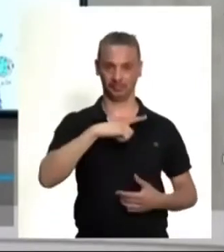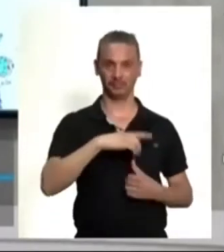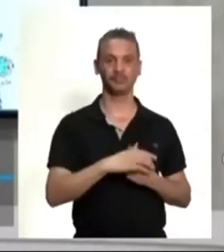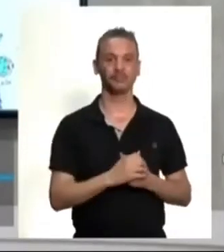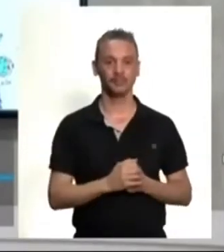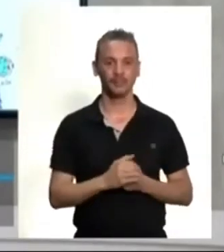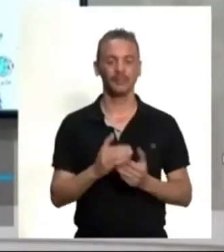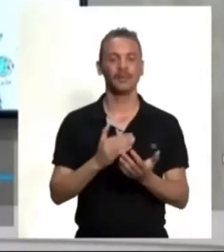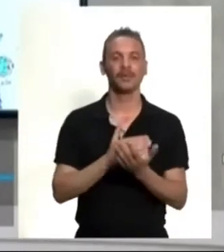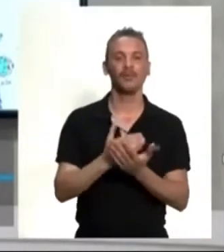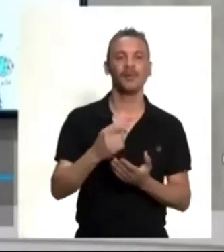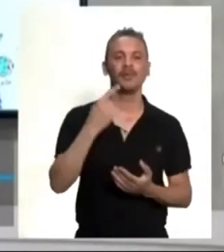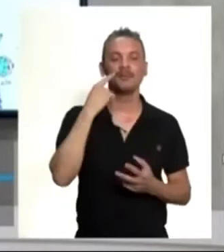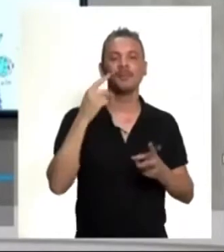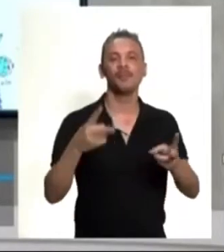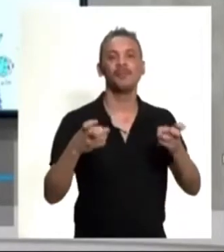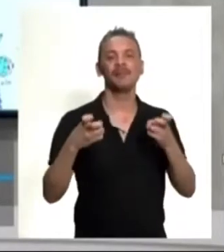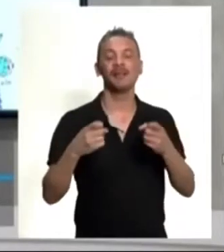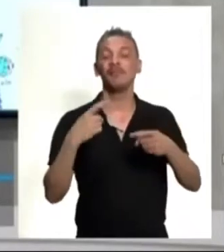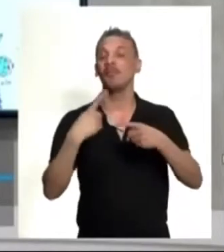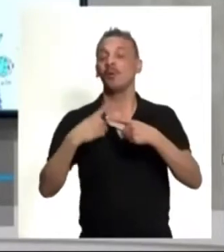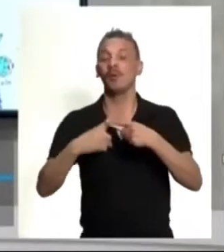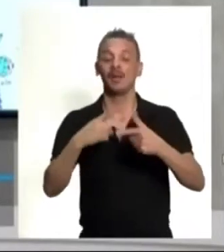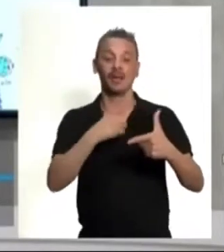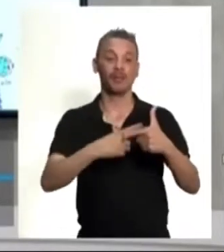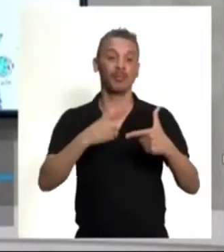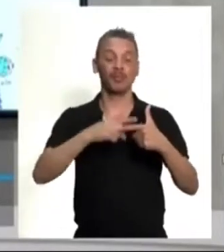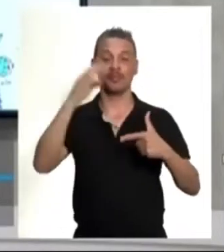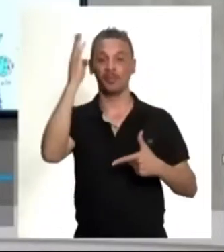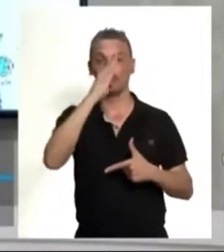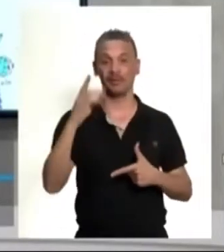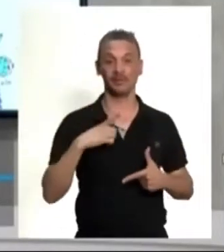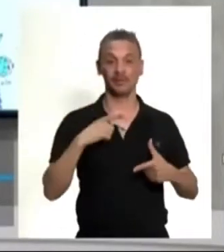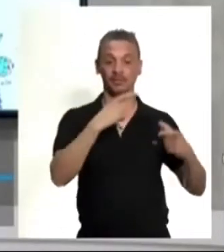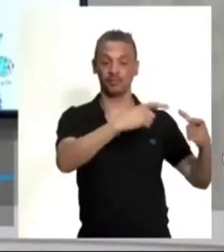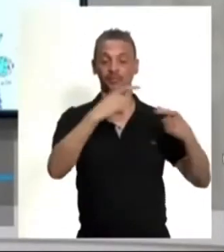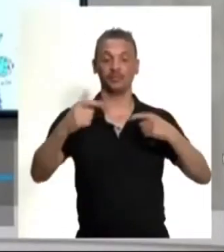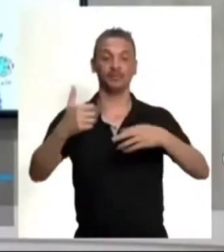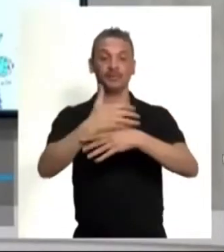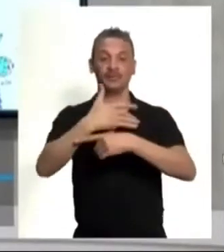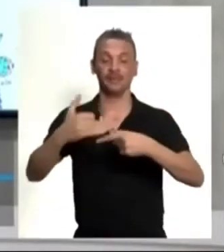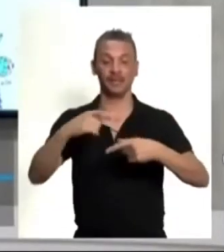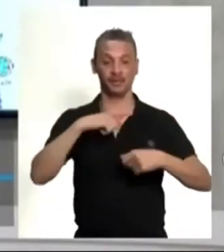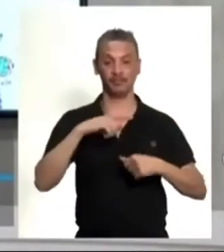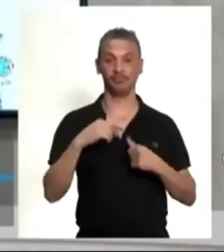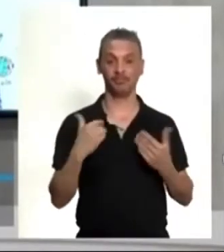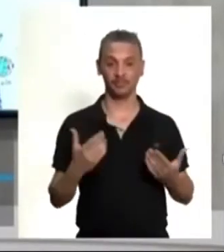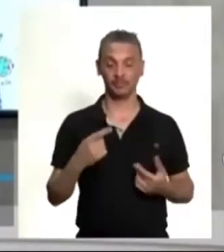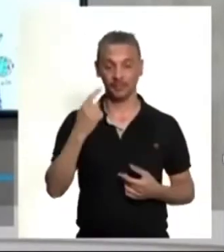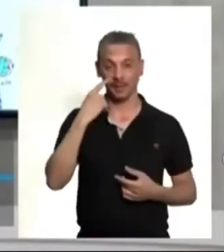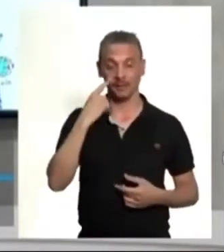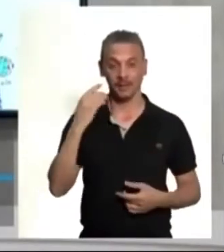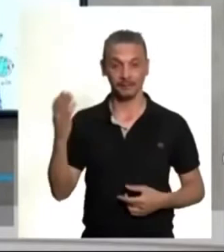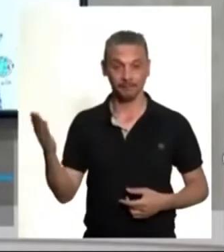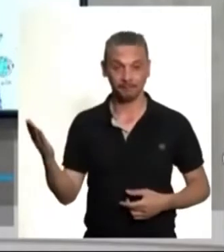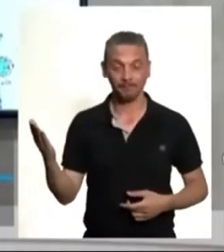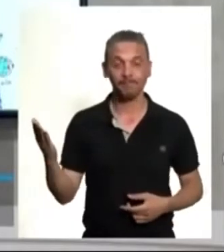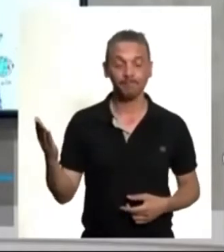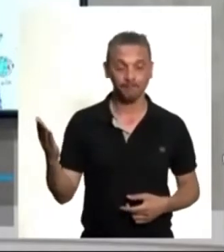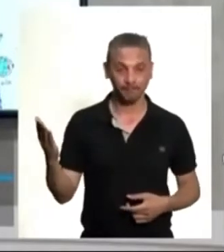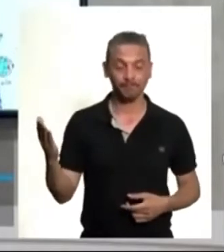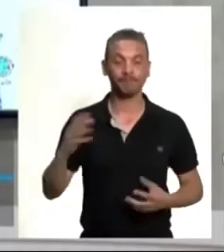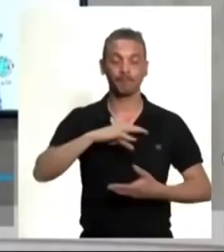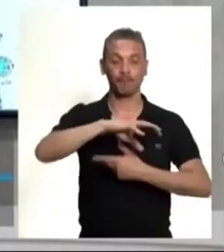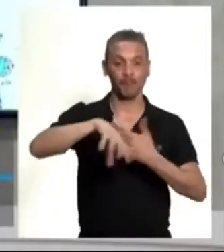aí a gente começa a entender o caos urbano brasileiro, principalmente das grandes cidades, das metrópoles. Olha só, foi